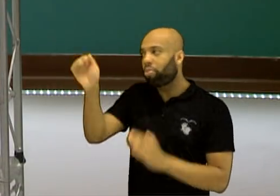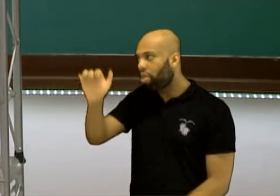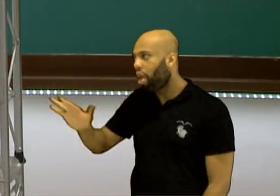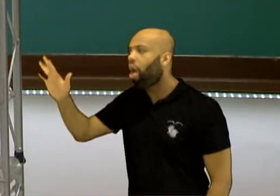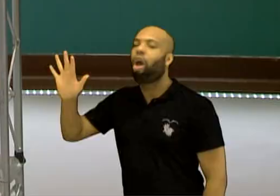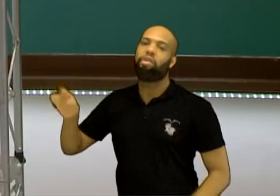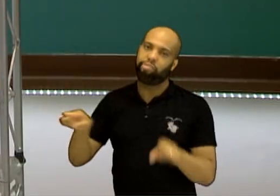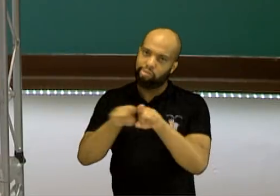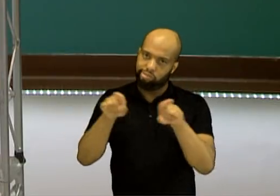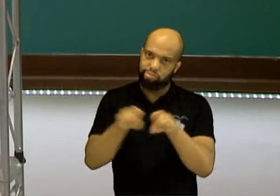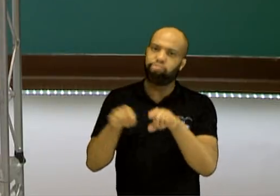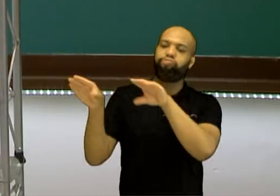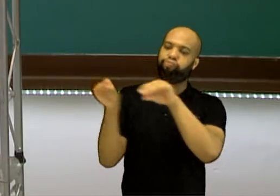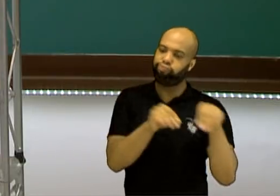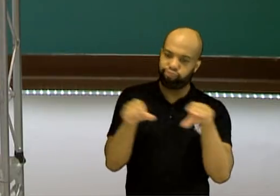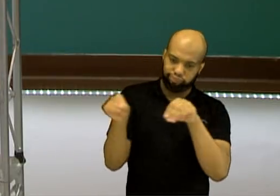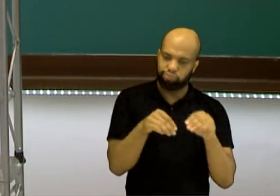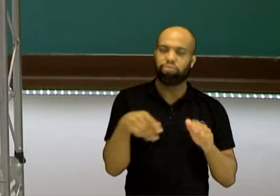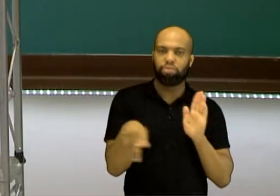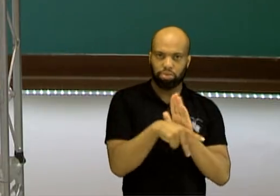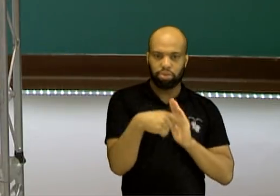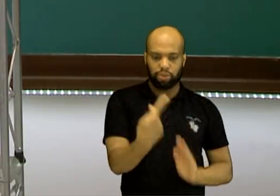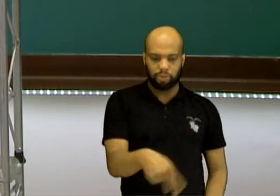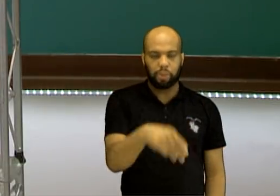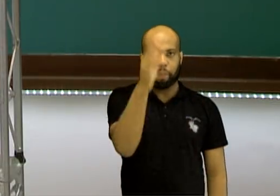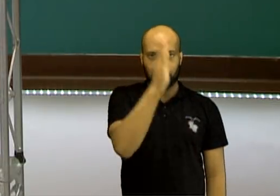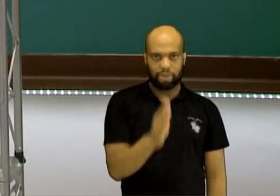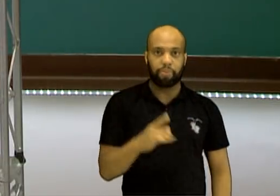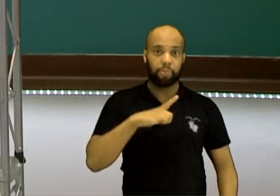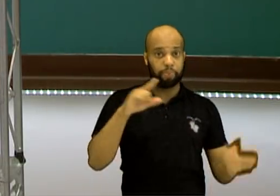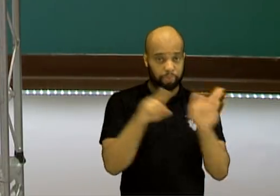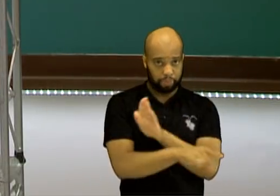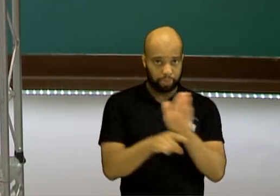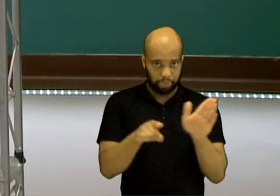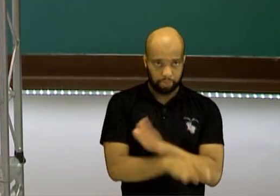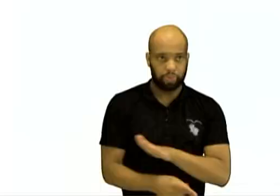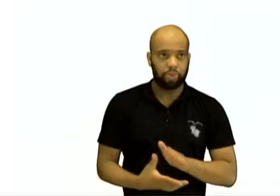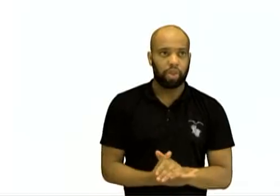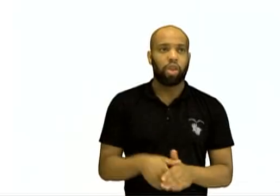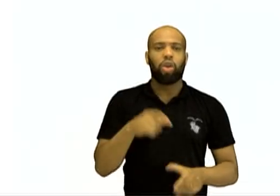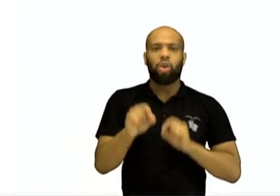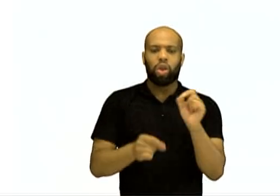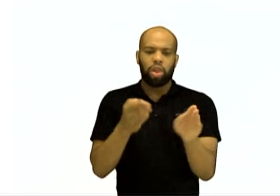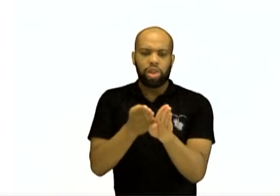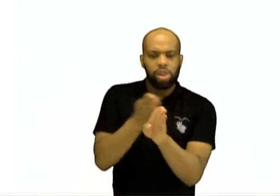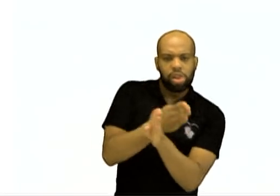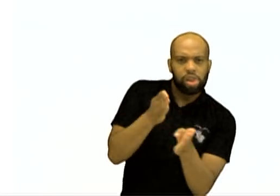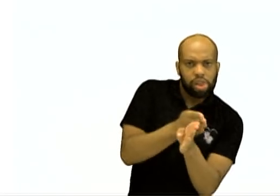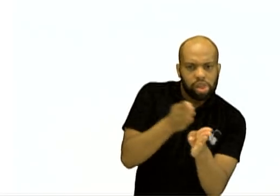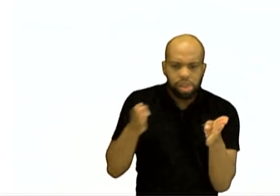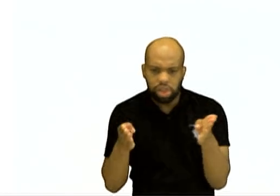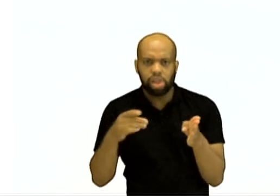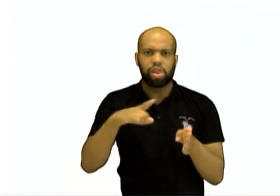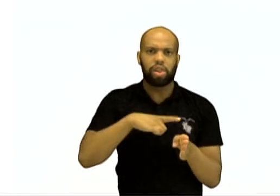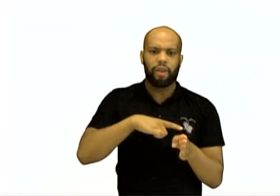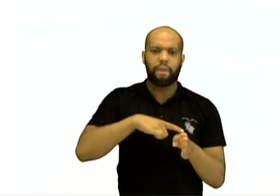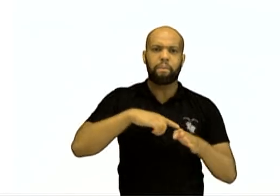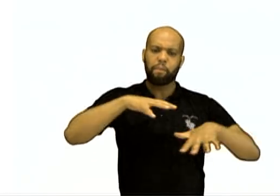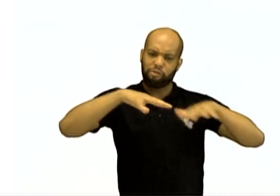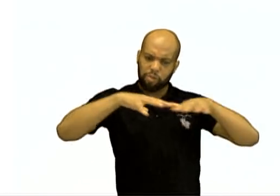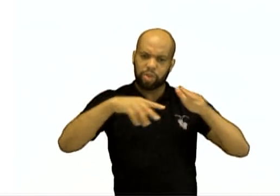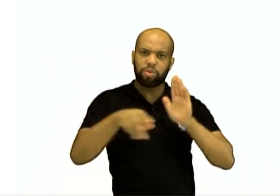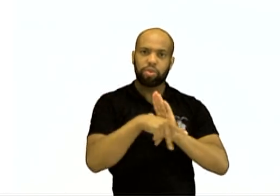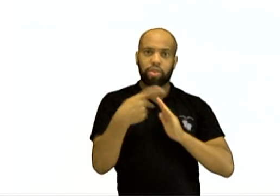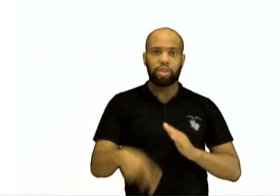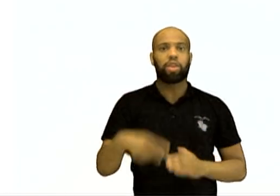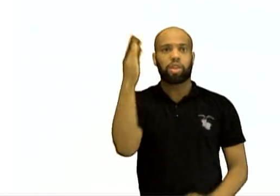ok? Então vamos lá ao nosso terceiro quiz. É uma das fronteiras mais movimentadas do Brasil, cujo